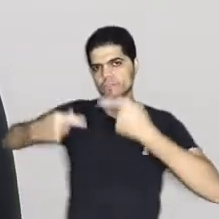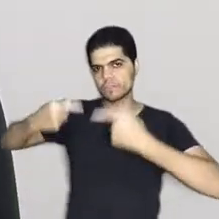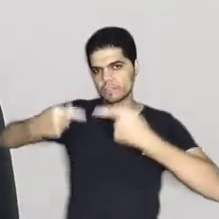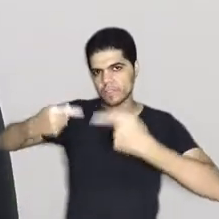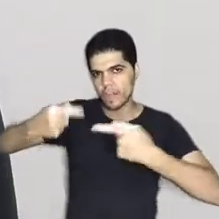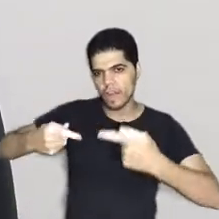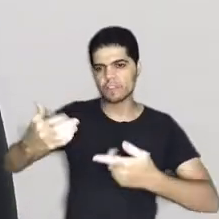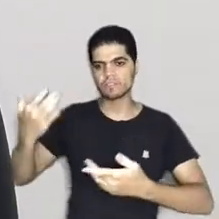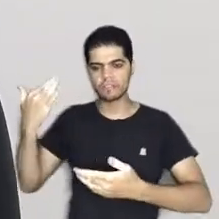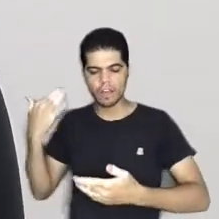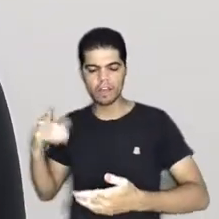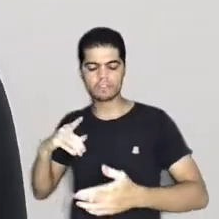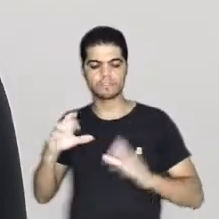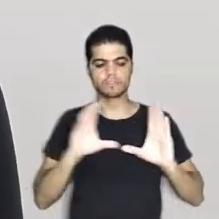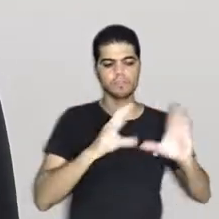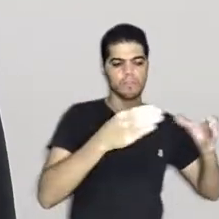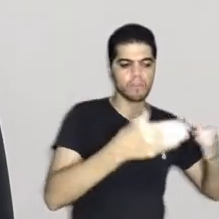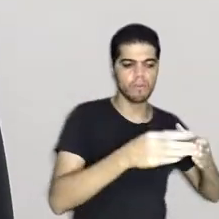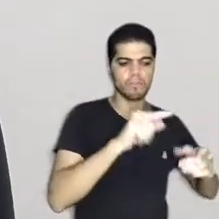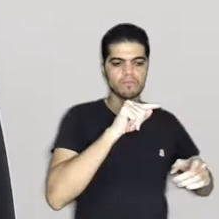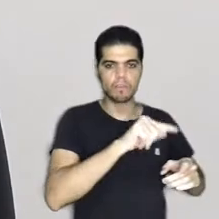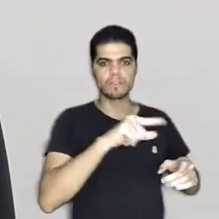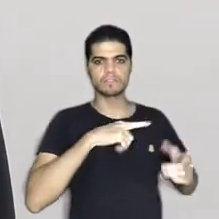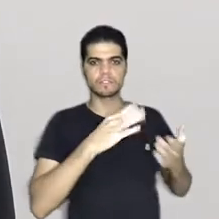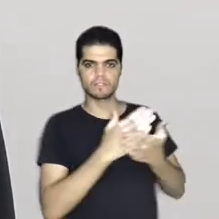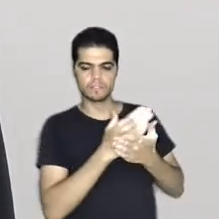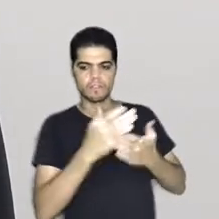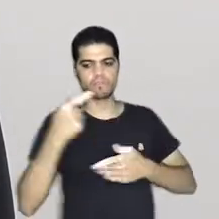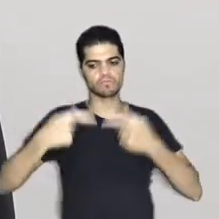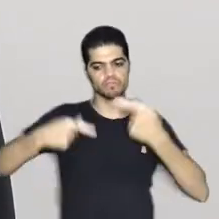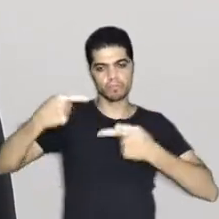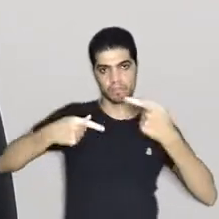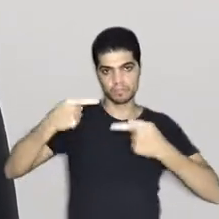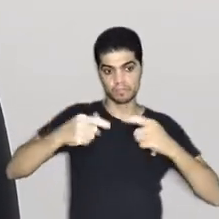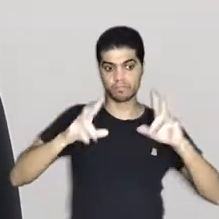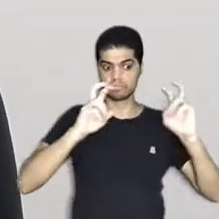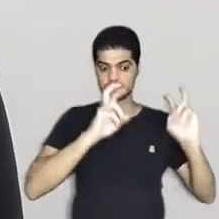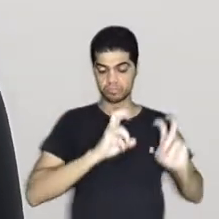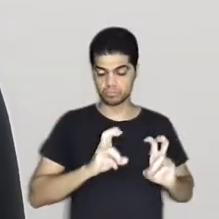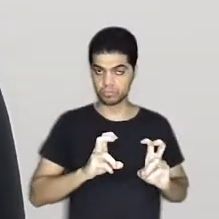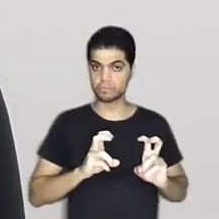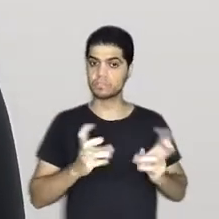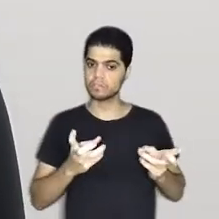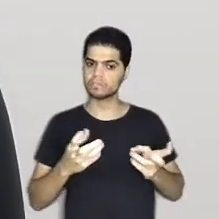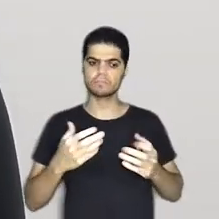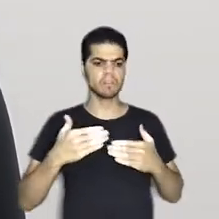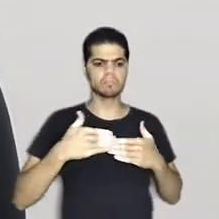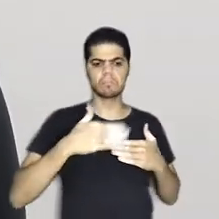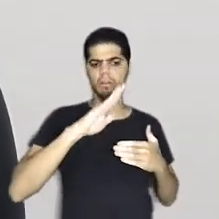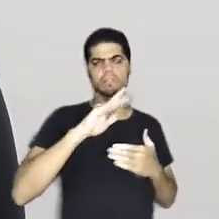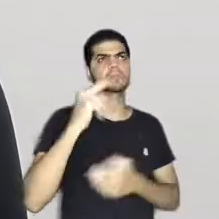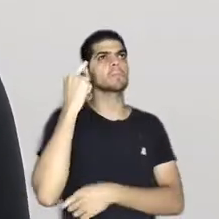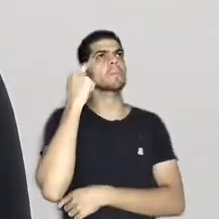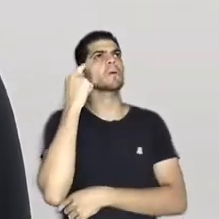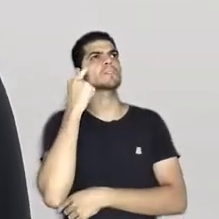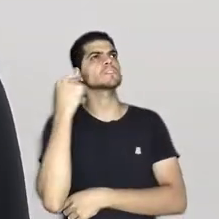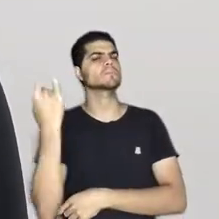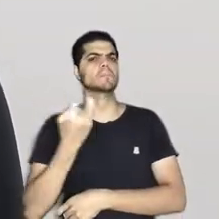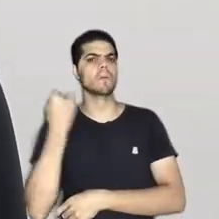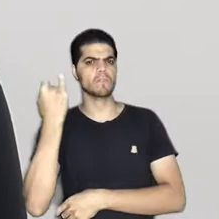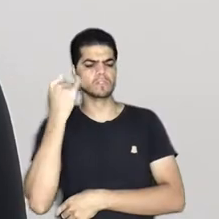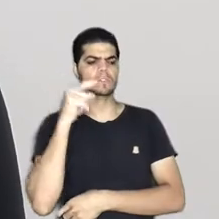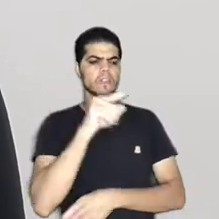em 23 e os maçons, os contrários aos maçons discutindo isso, é um passo importante pensar